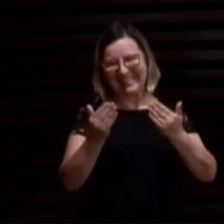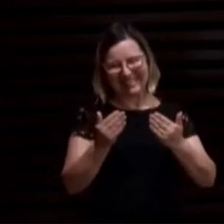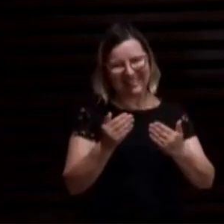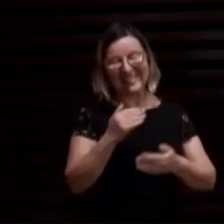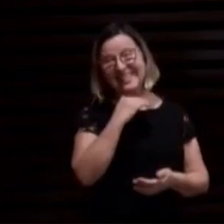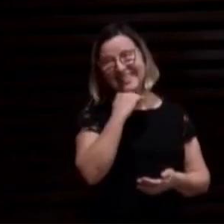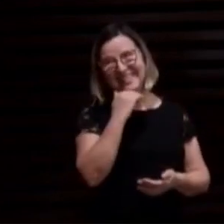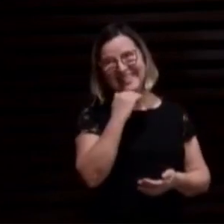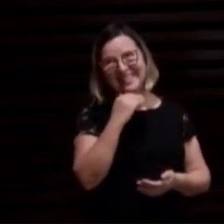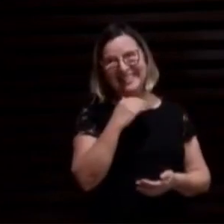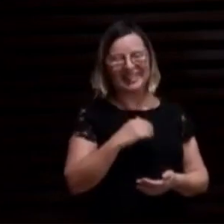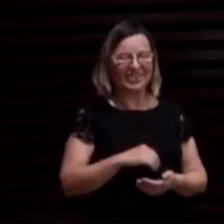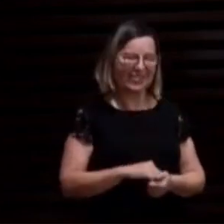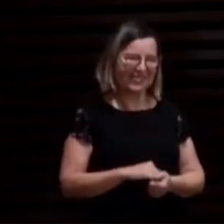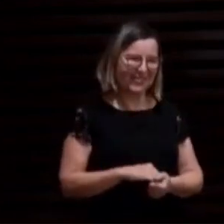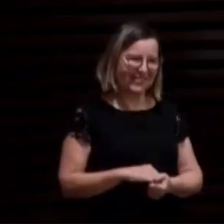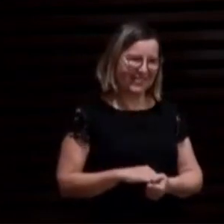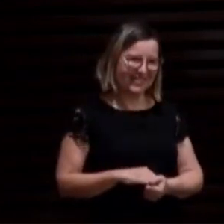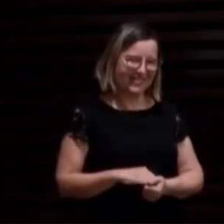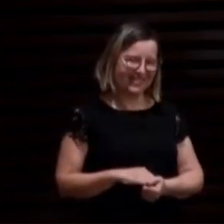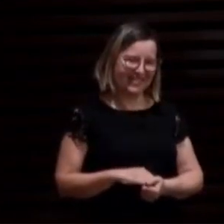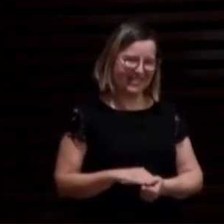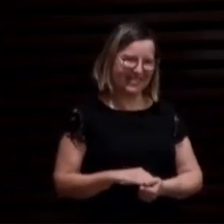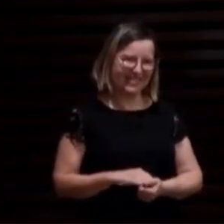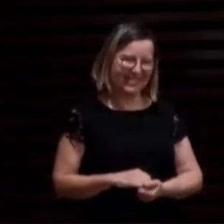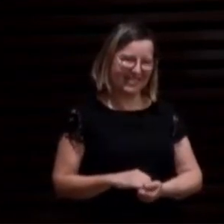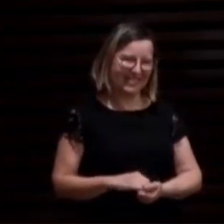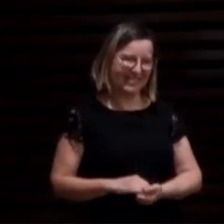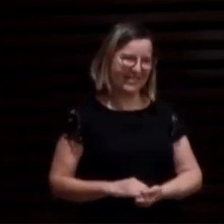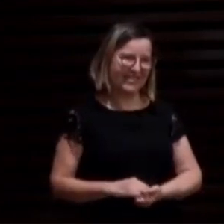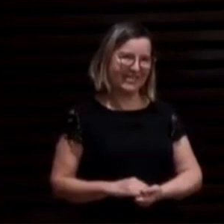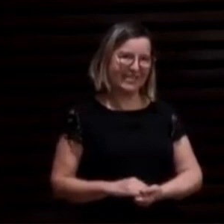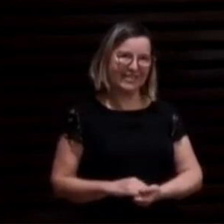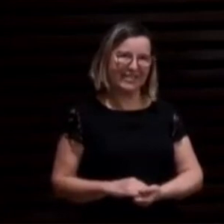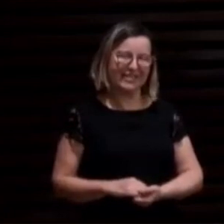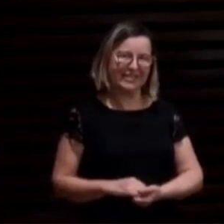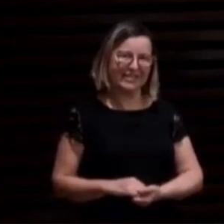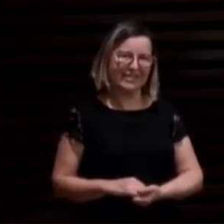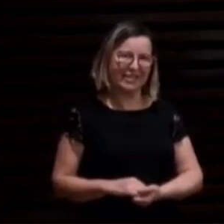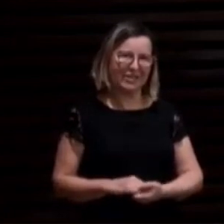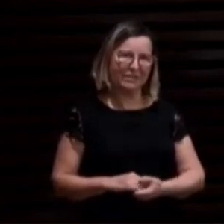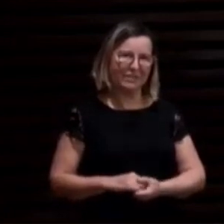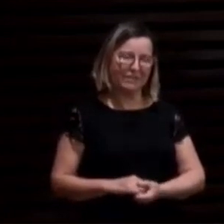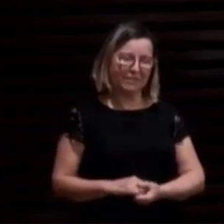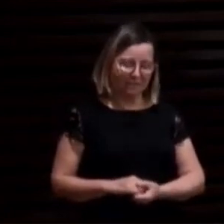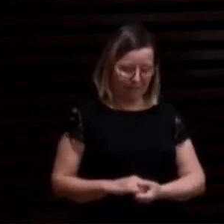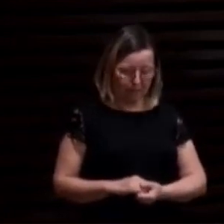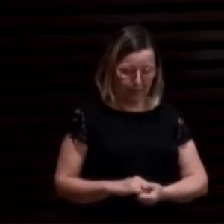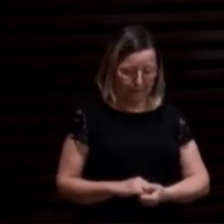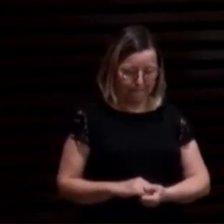Nenhum dos que me deste. Eu vou terminar hoje aqui, lendo os versículos 38 do